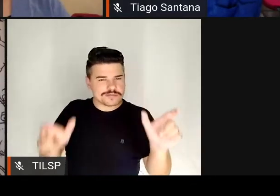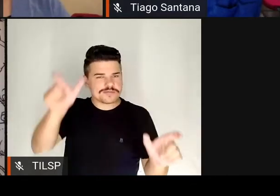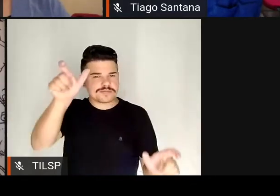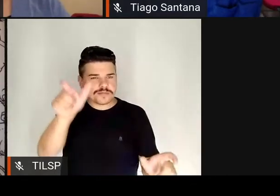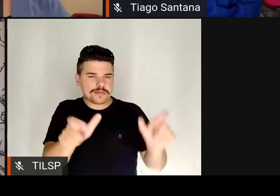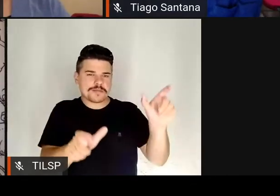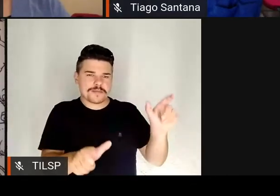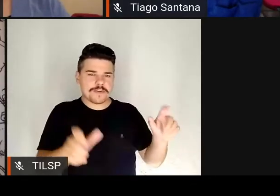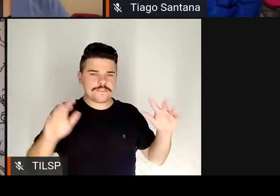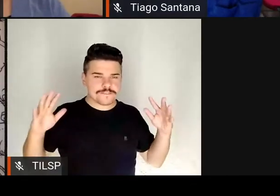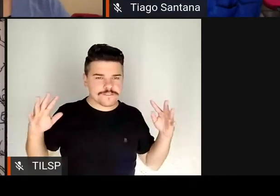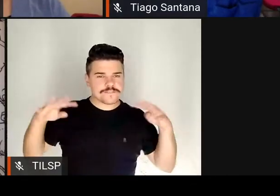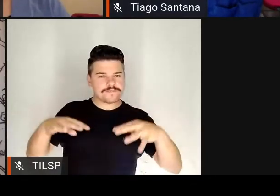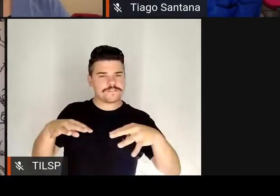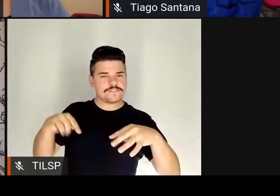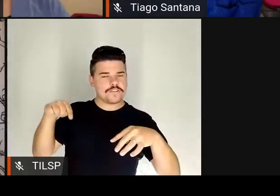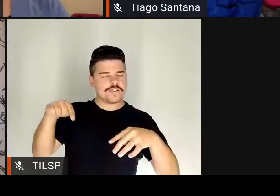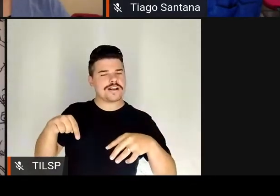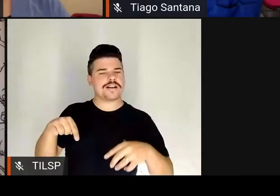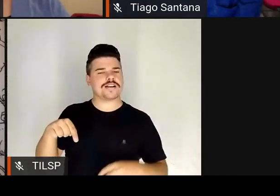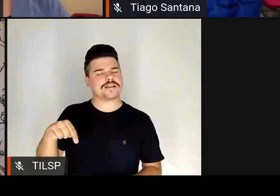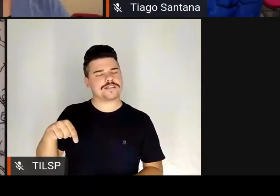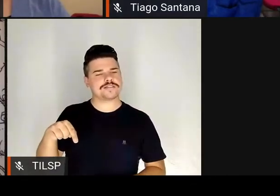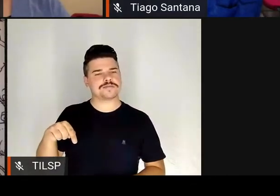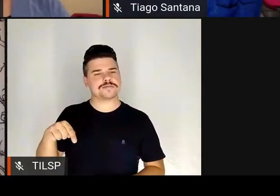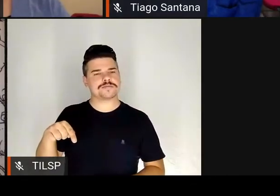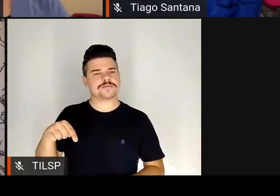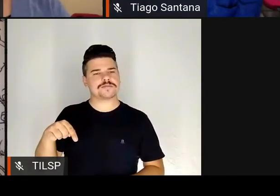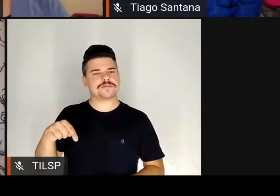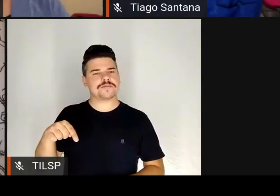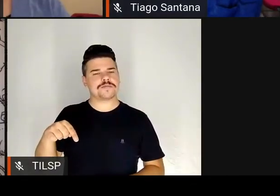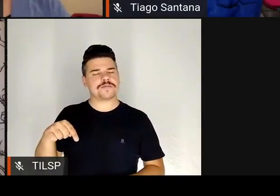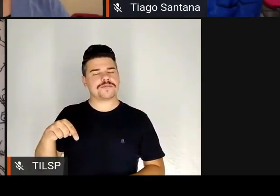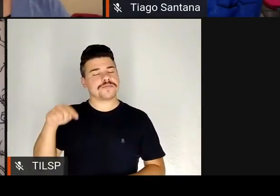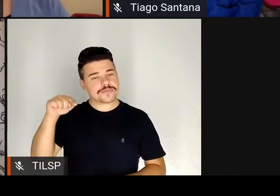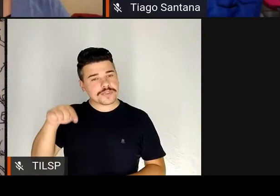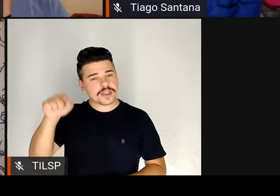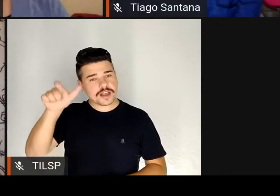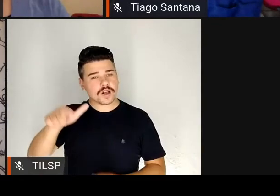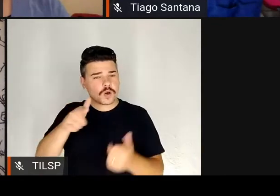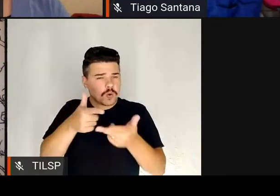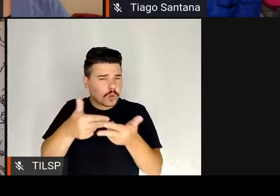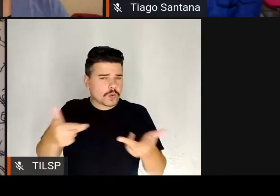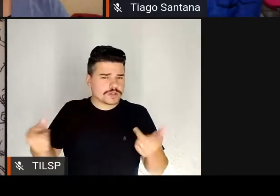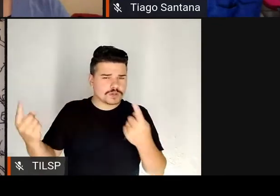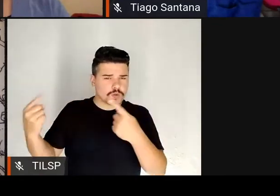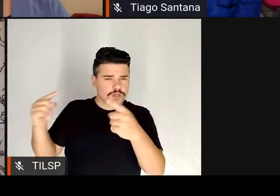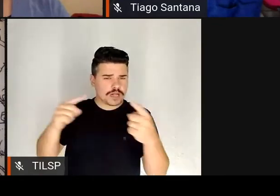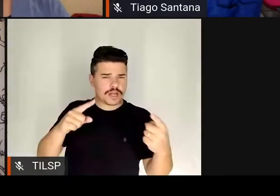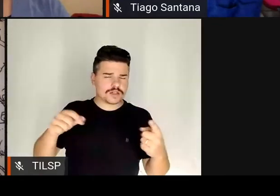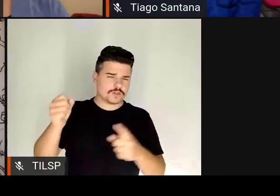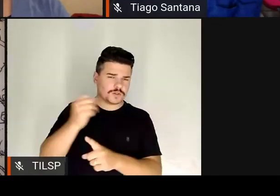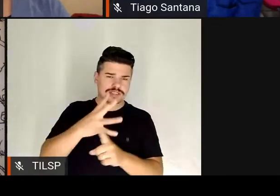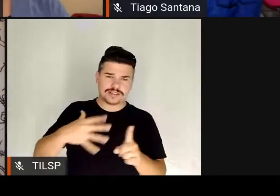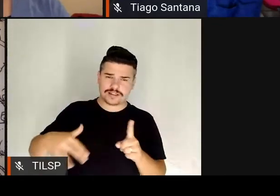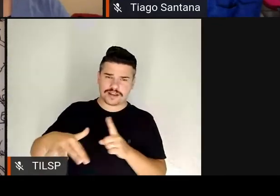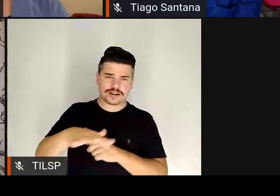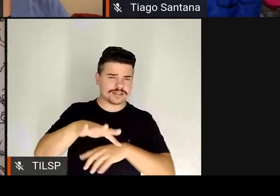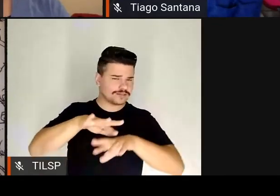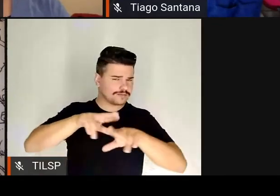mais voltado para as questões das contradições da sociedade. Enfim, eu acho que